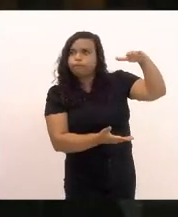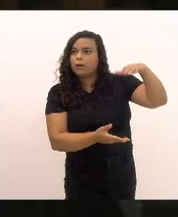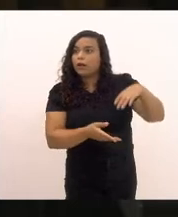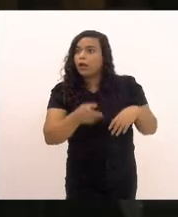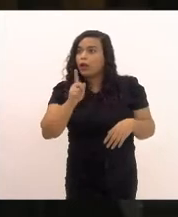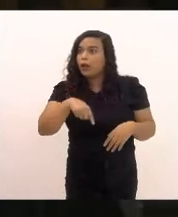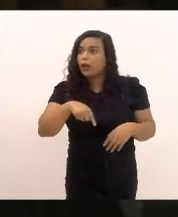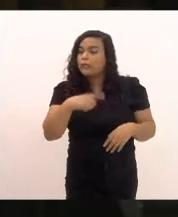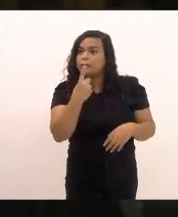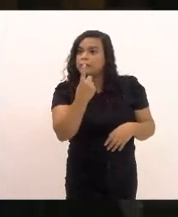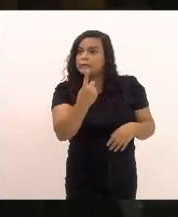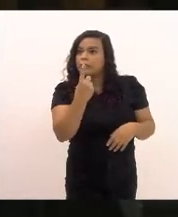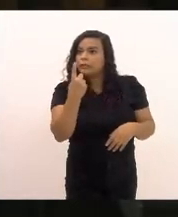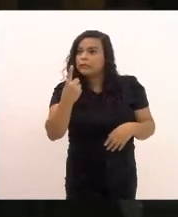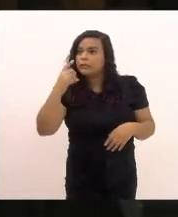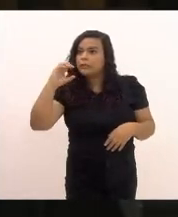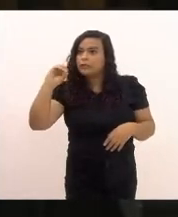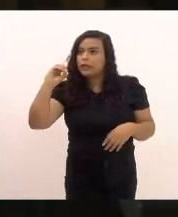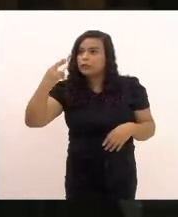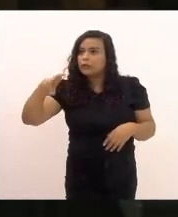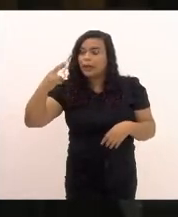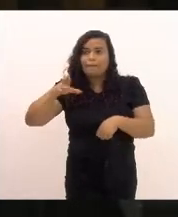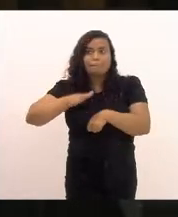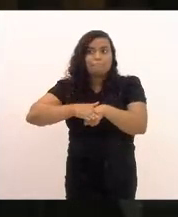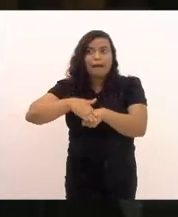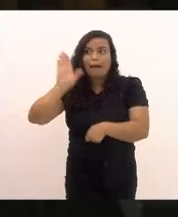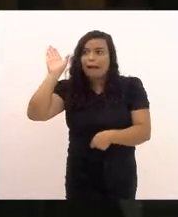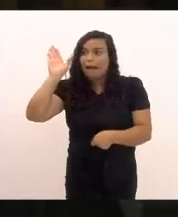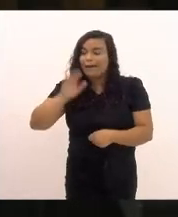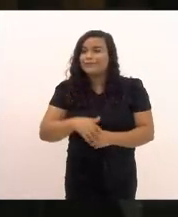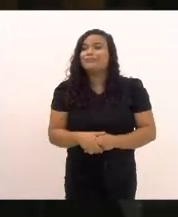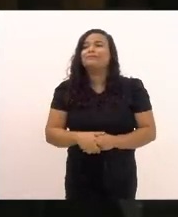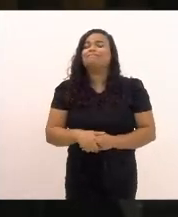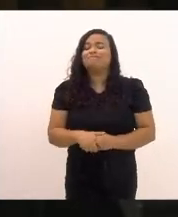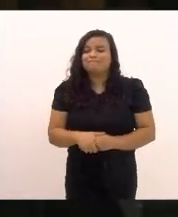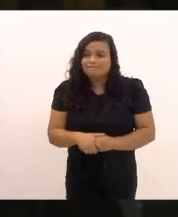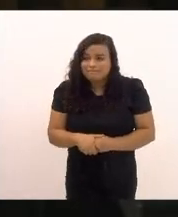de R$110. Isso implica dizer